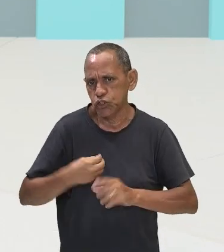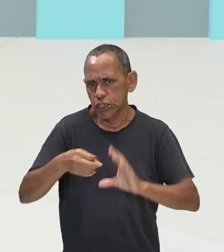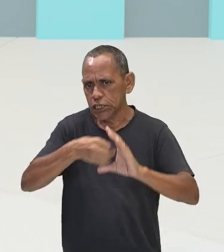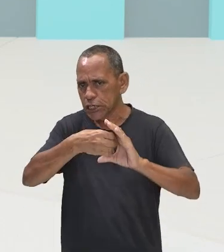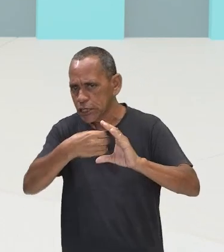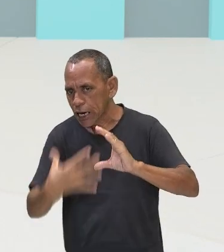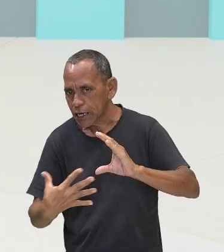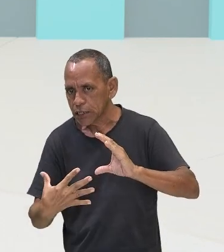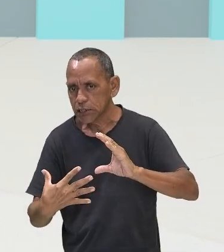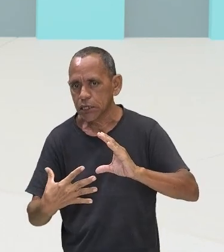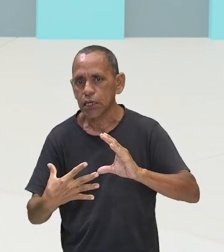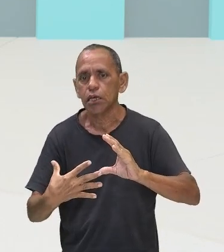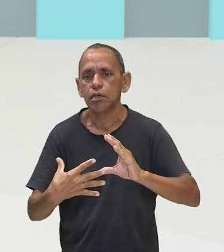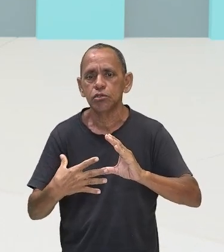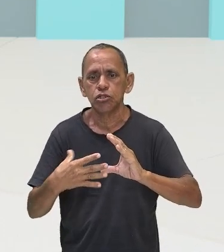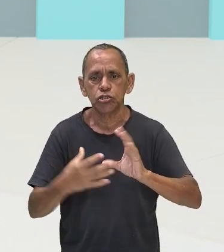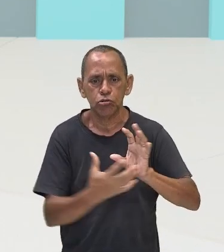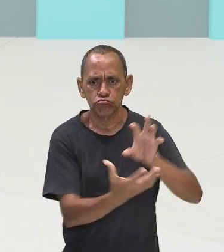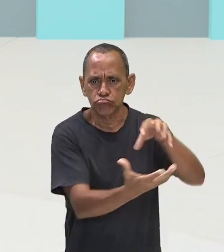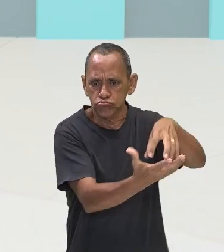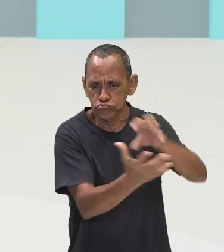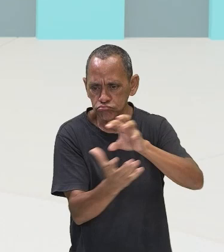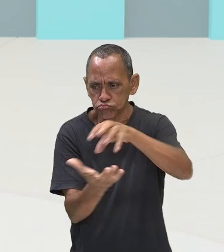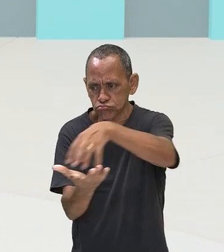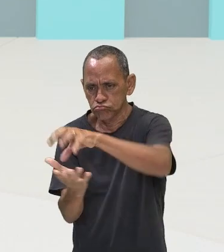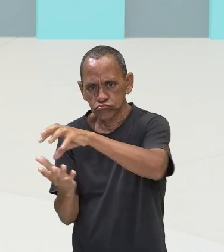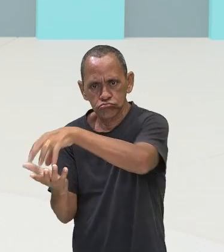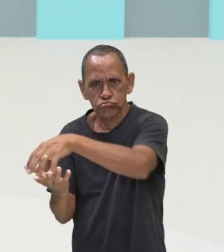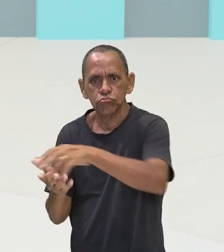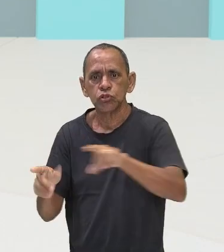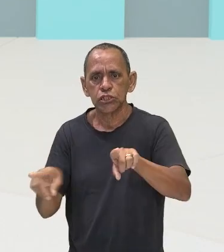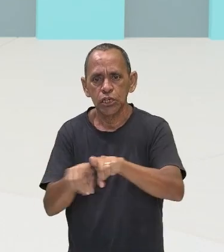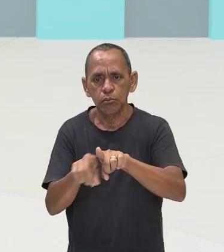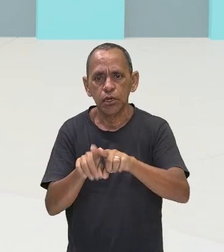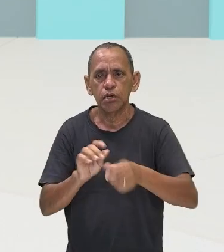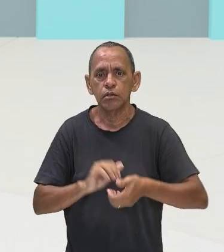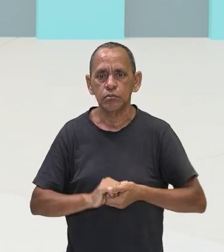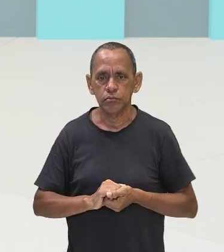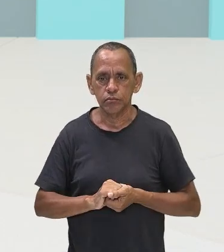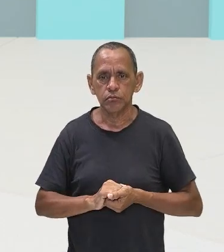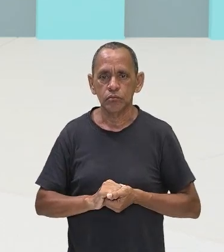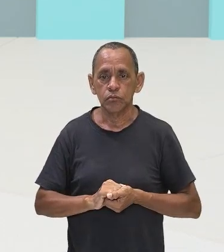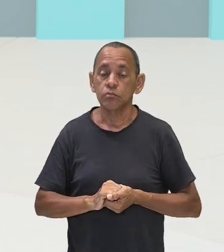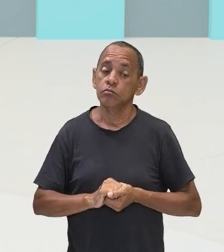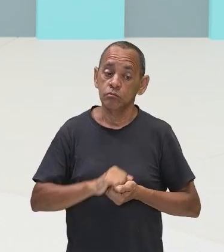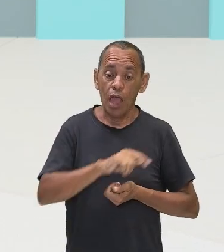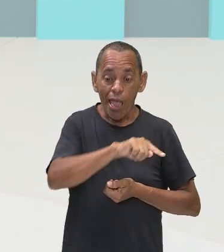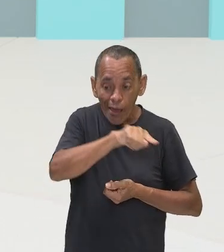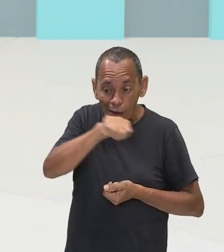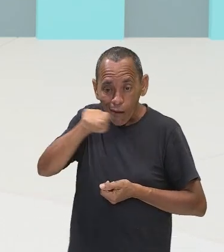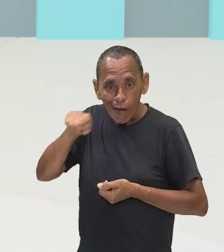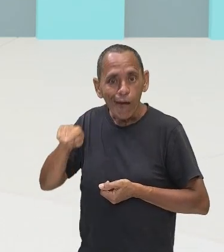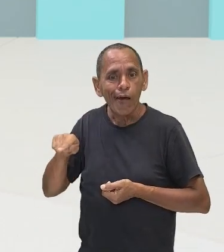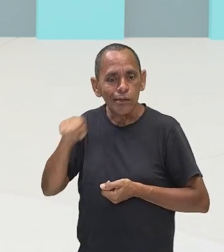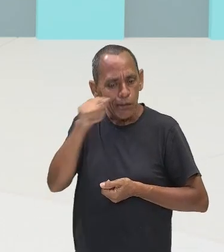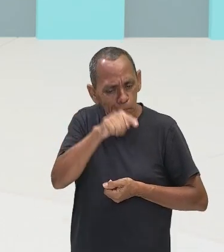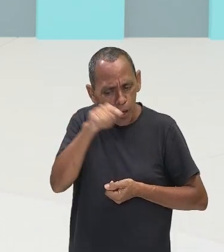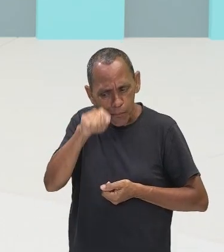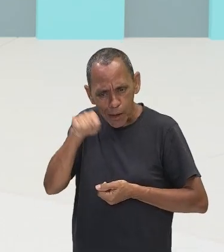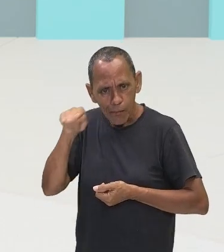identitariamente cada grupo. Então, essas características vão fazer o quê? Vão caracterizar cada um desses